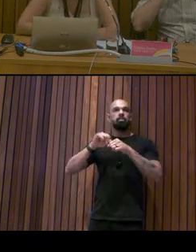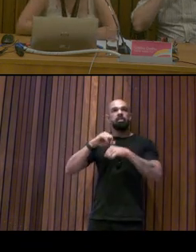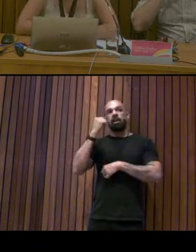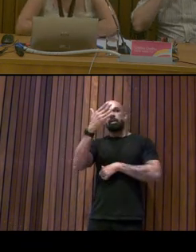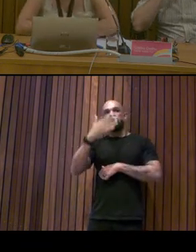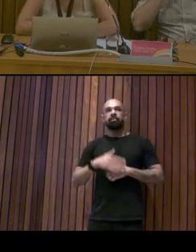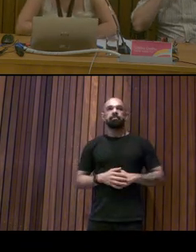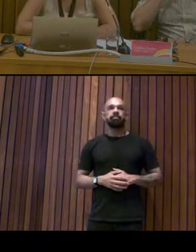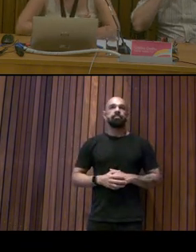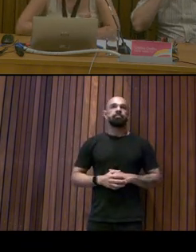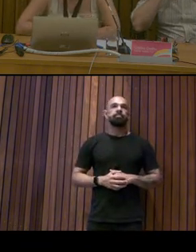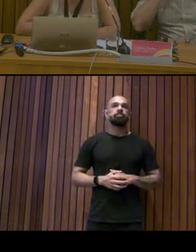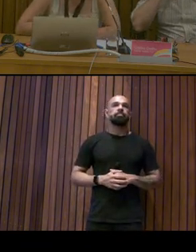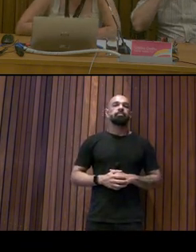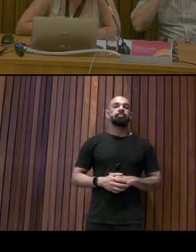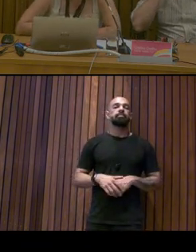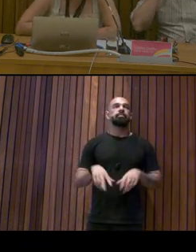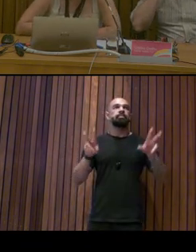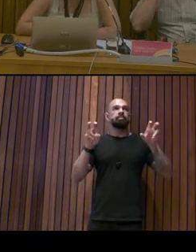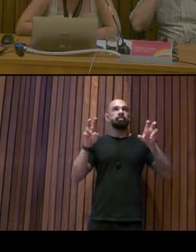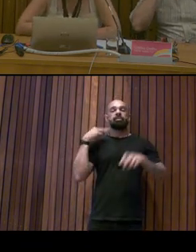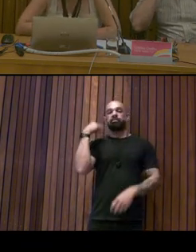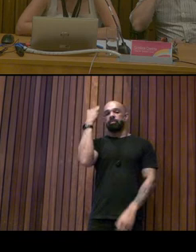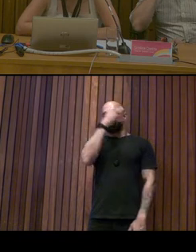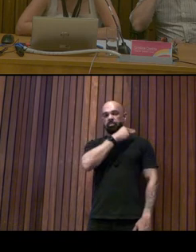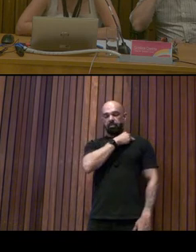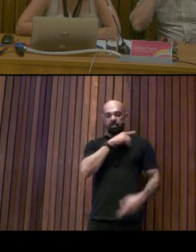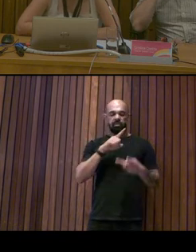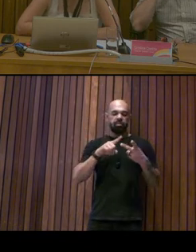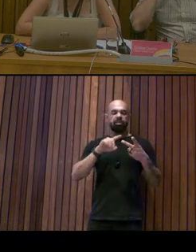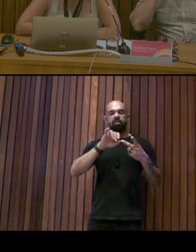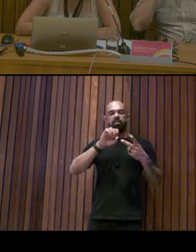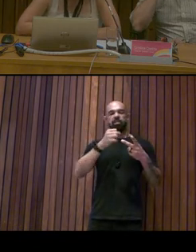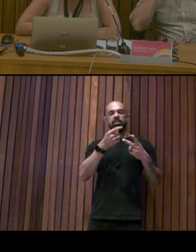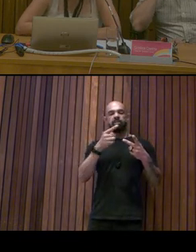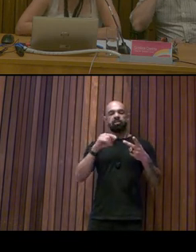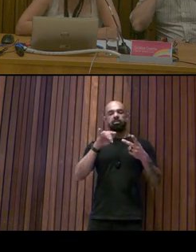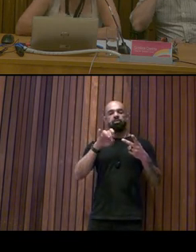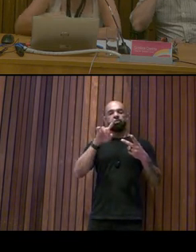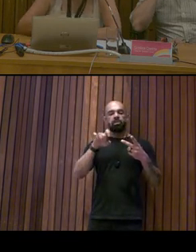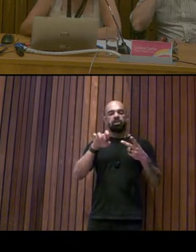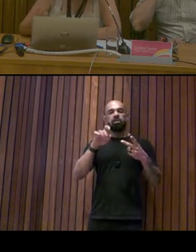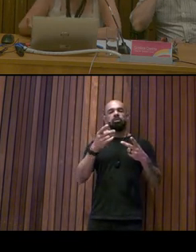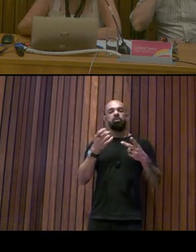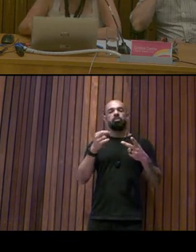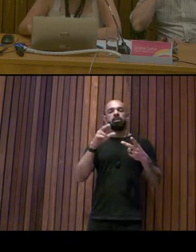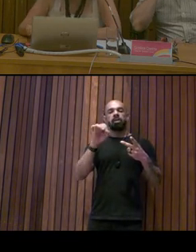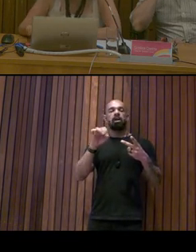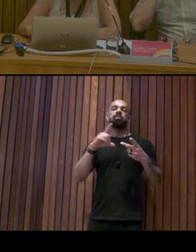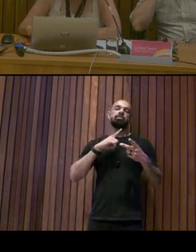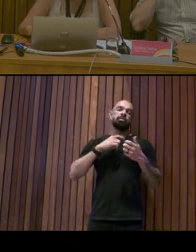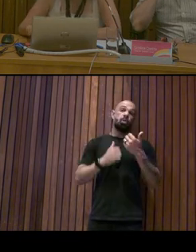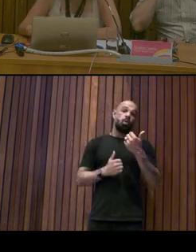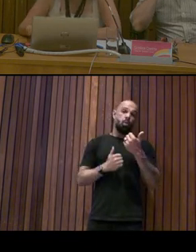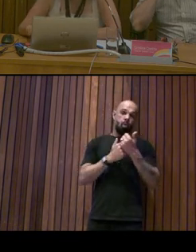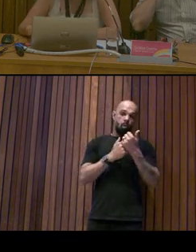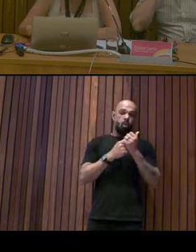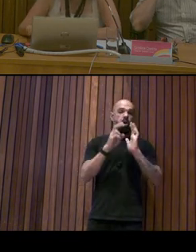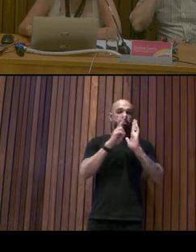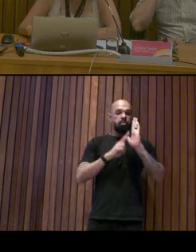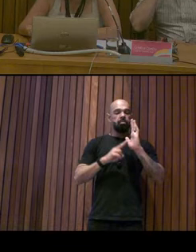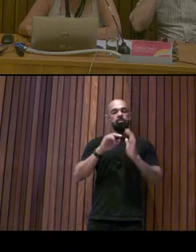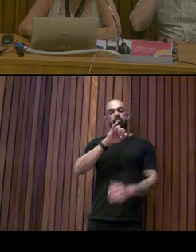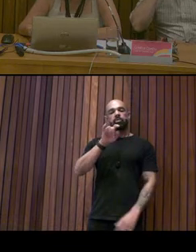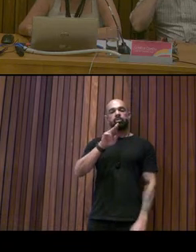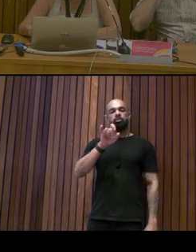É, que se chama é a Virgem Maria e o São José Operário. Então, ele teve também como, teve, né, como colaboração a